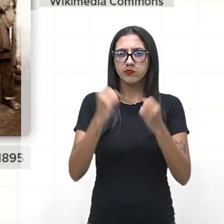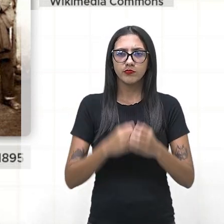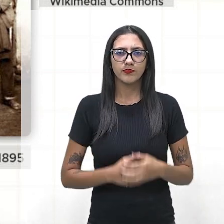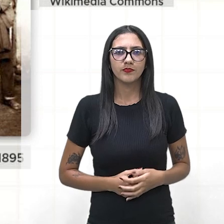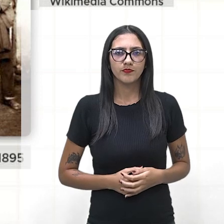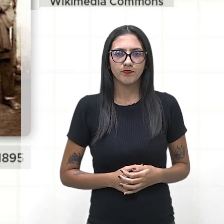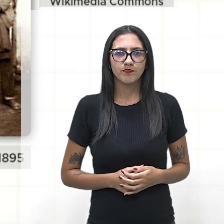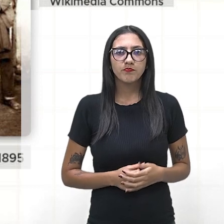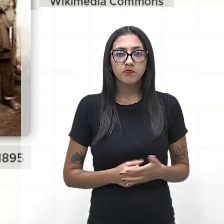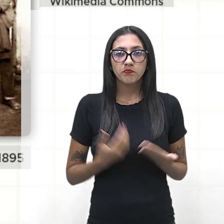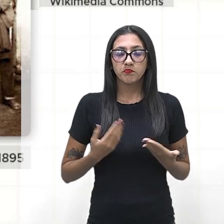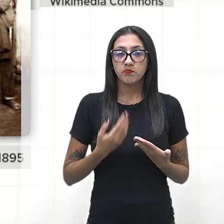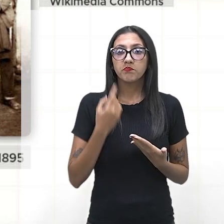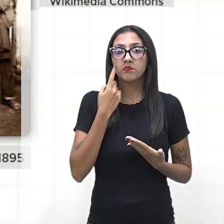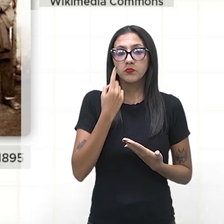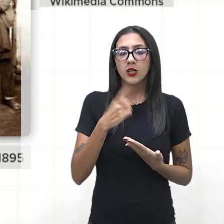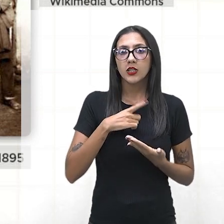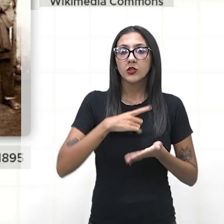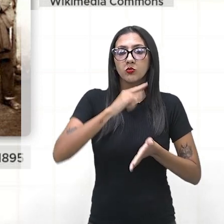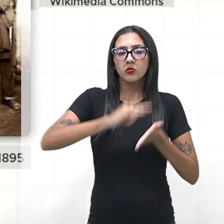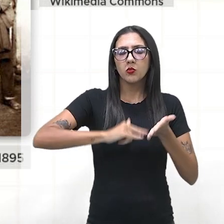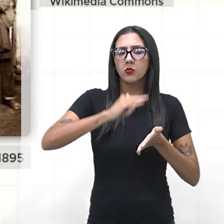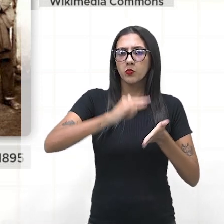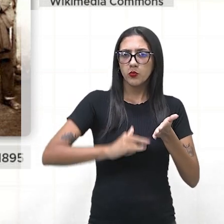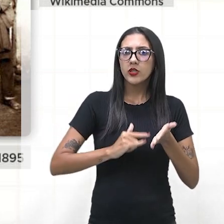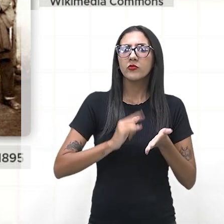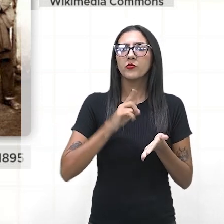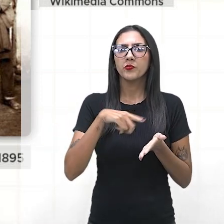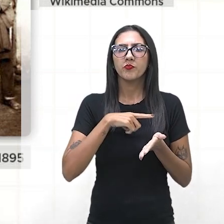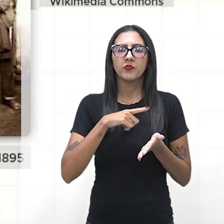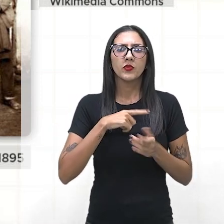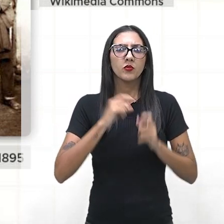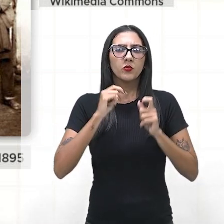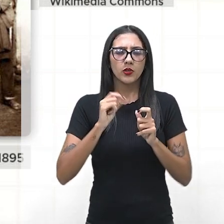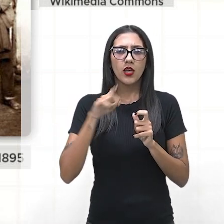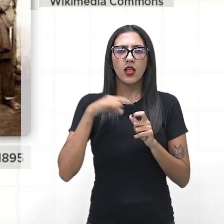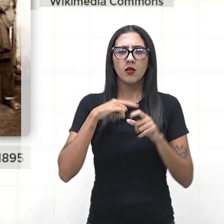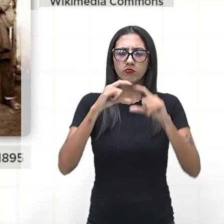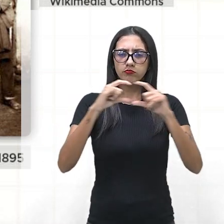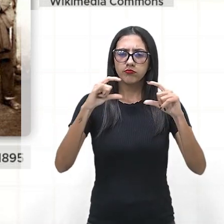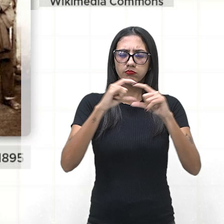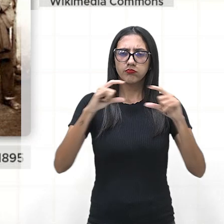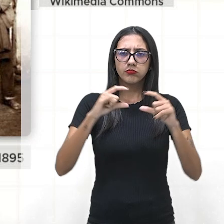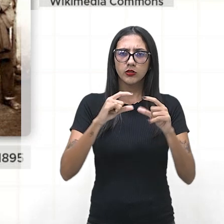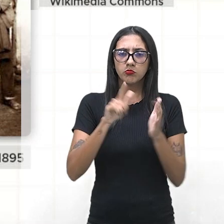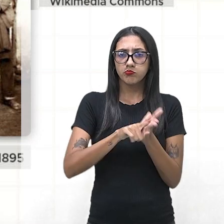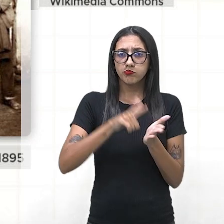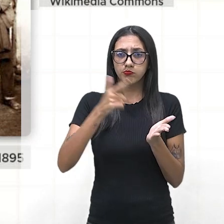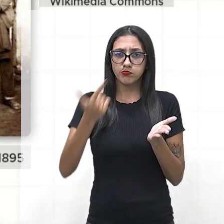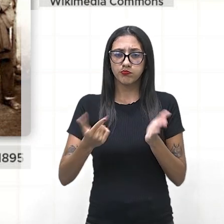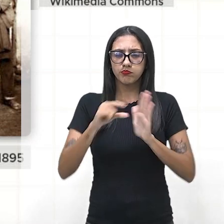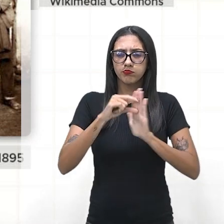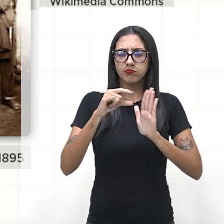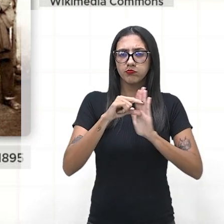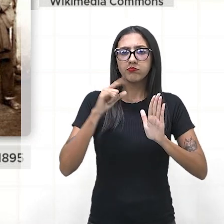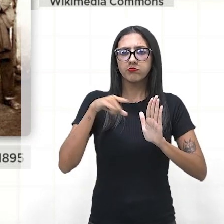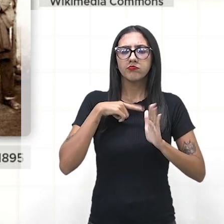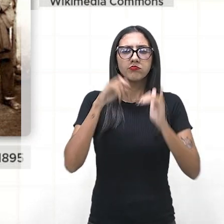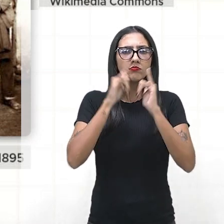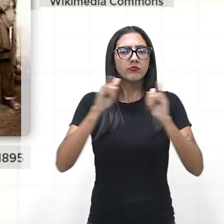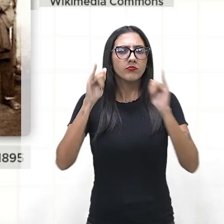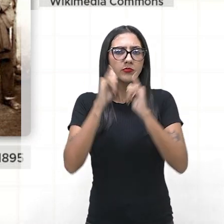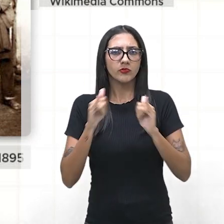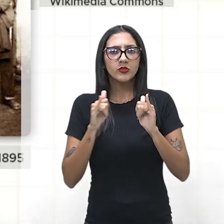para a gente refletir em cima dele, que é uma notícia de um jornal que basicamente